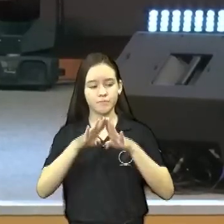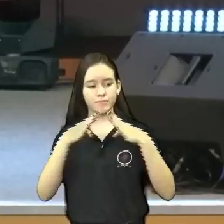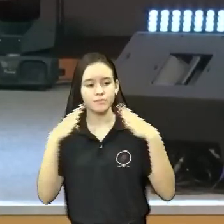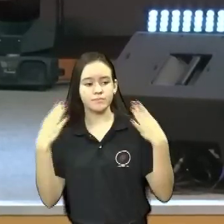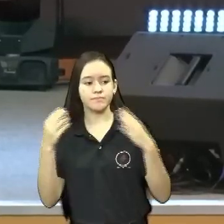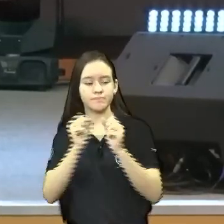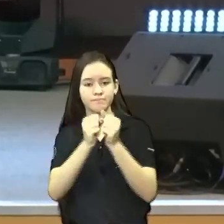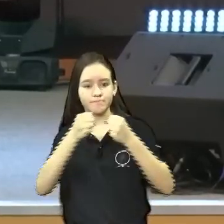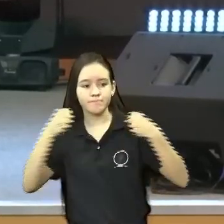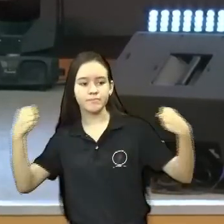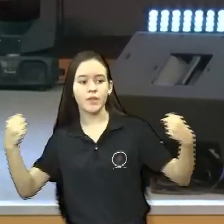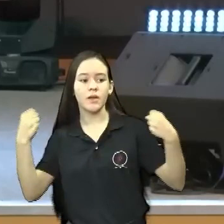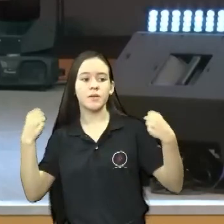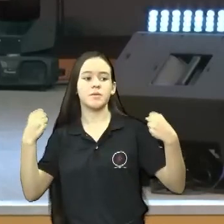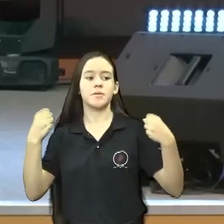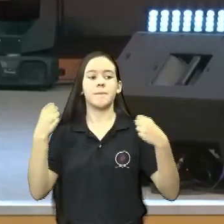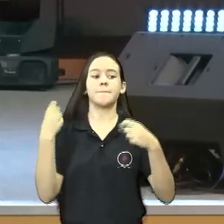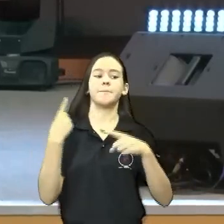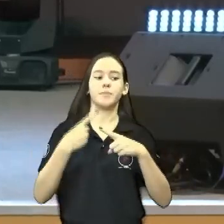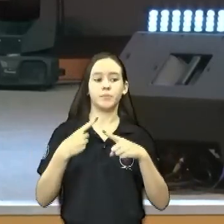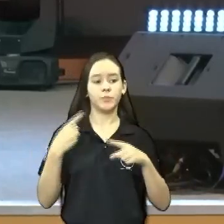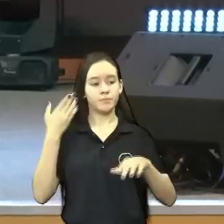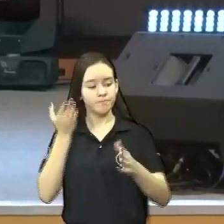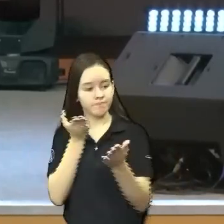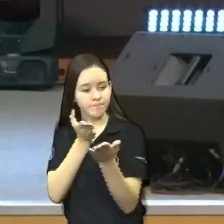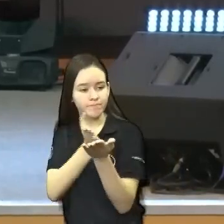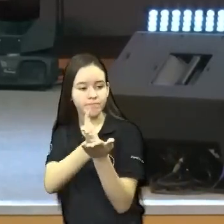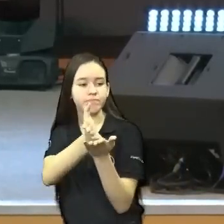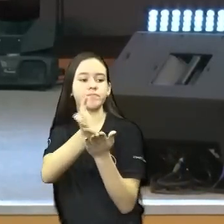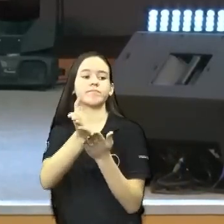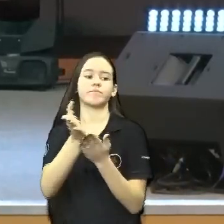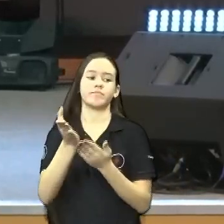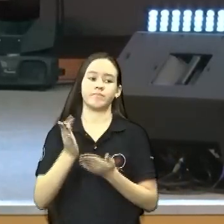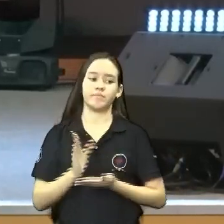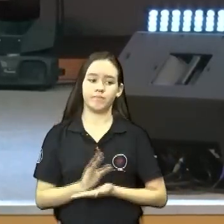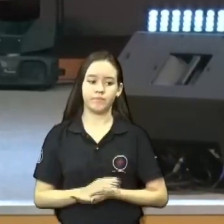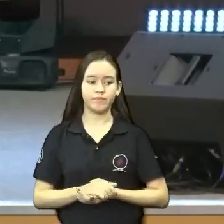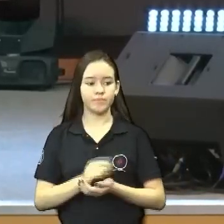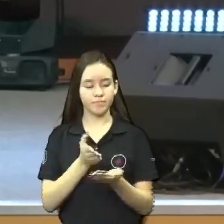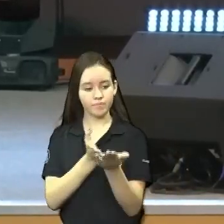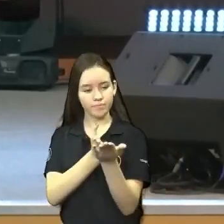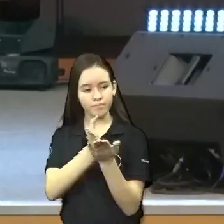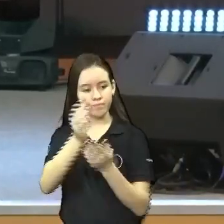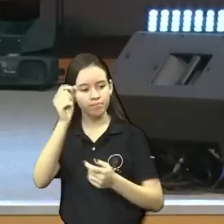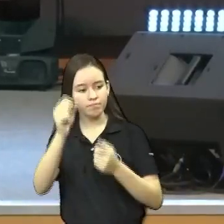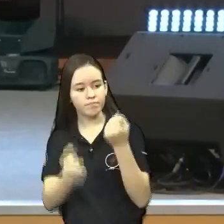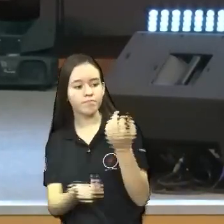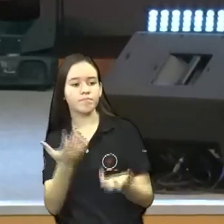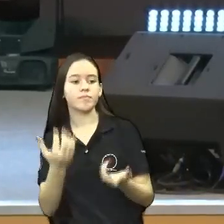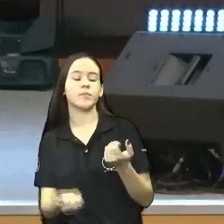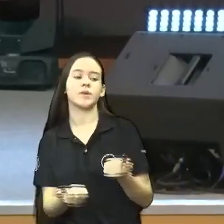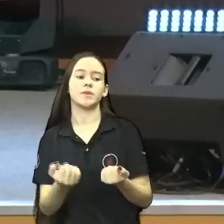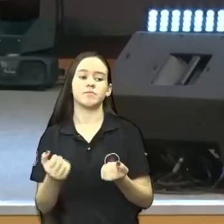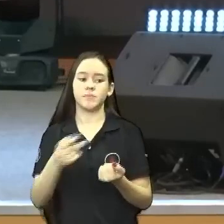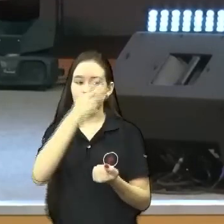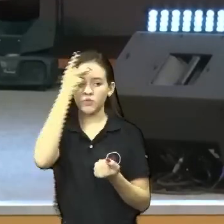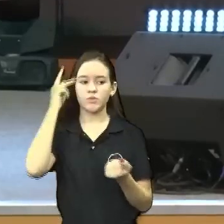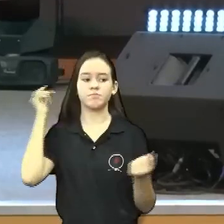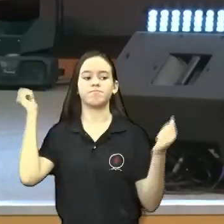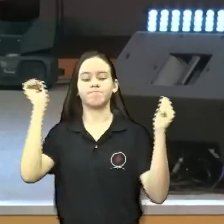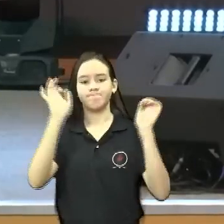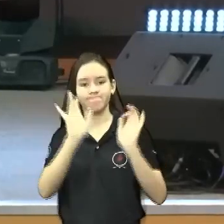porque larga é a porta espaçoso o caminho que conduz a perdição e Muitos são os que entram por ela